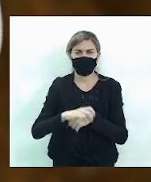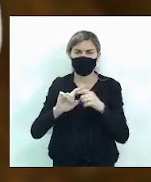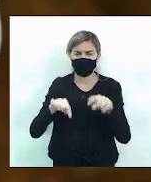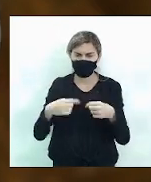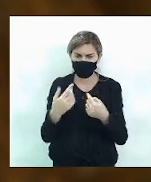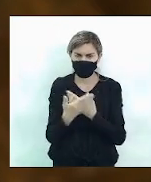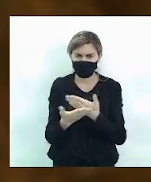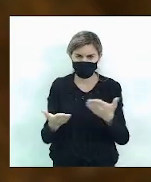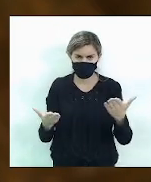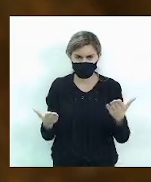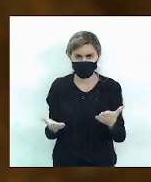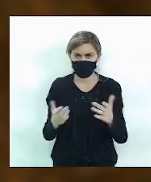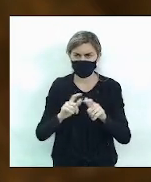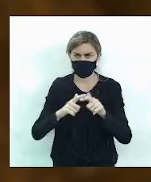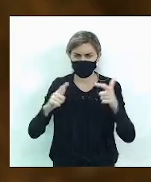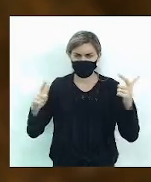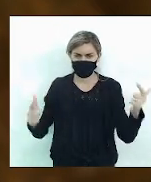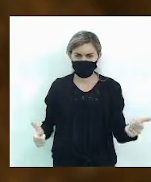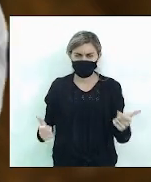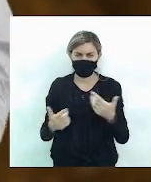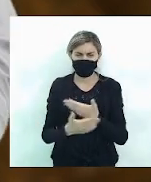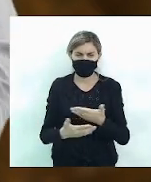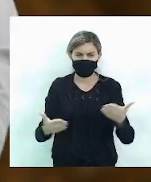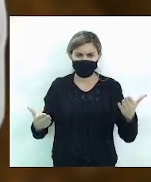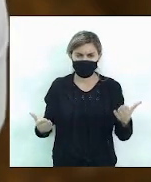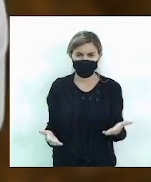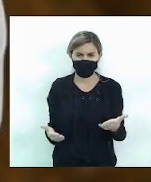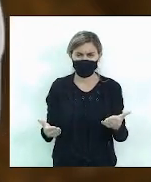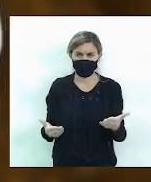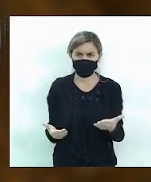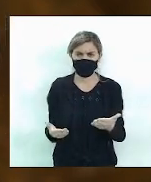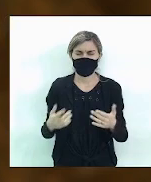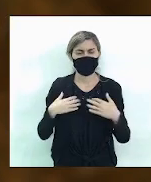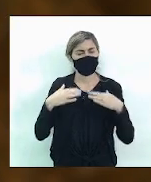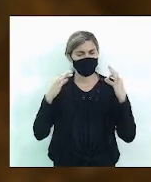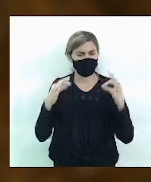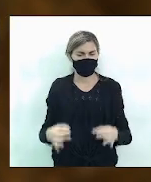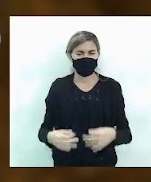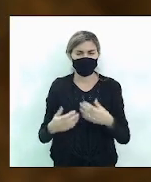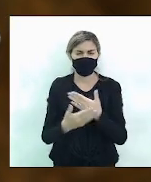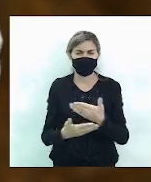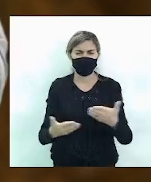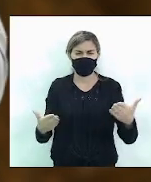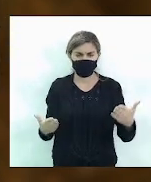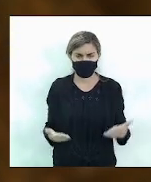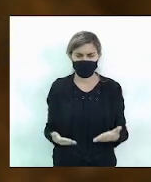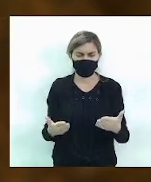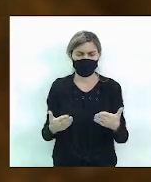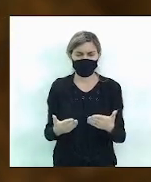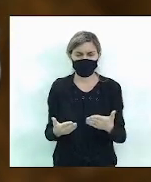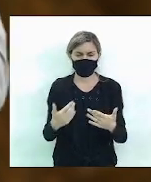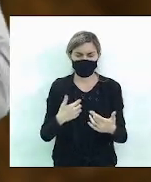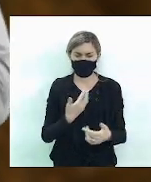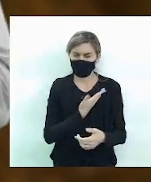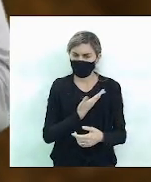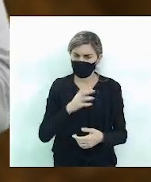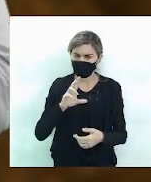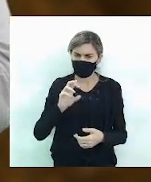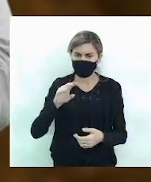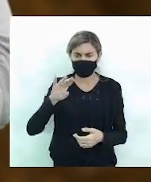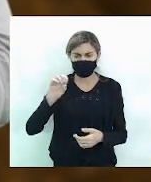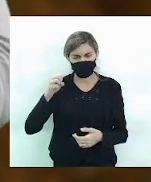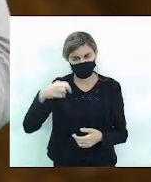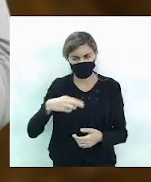desafio, poderia ampliar? O desafio para você, estudante, é exatamente você, como o meu amigo Robson